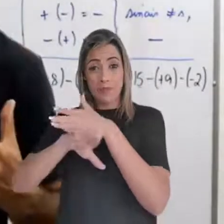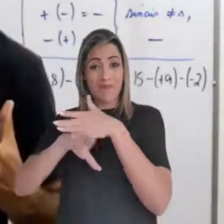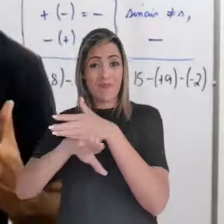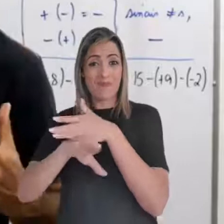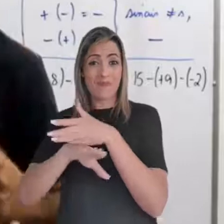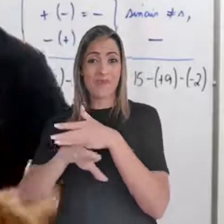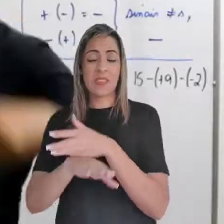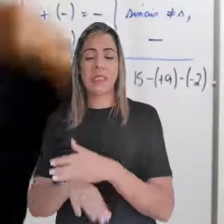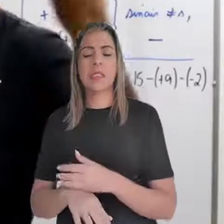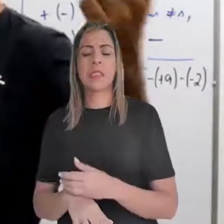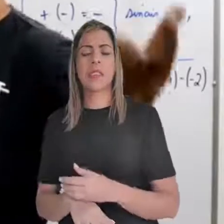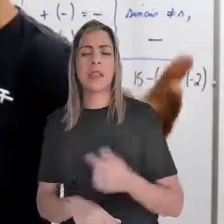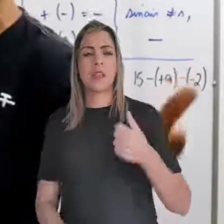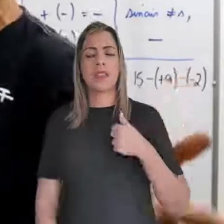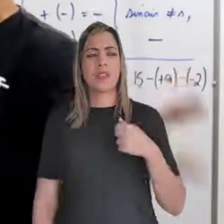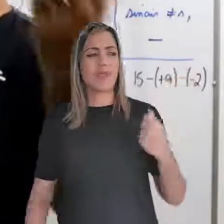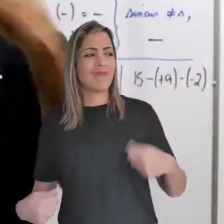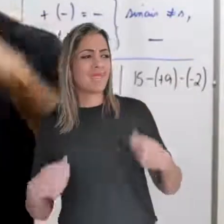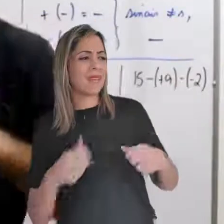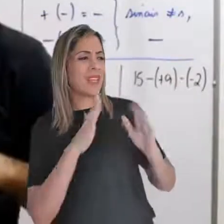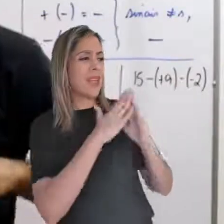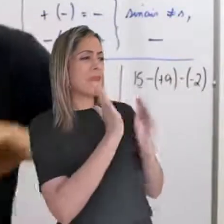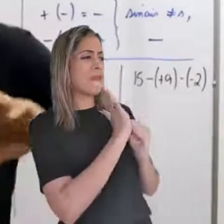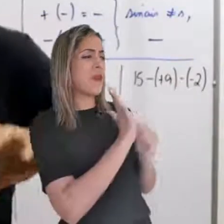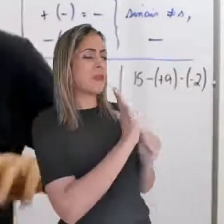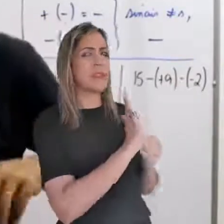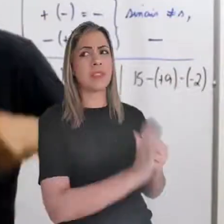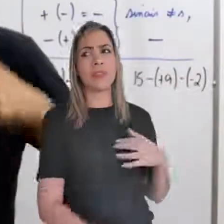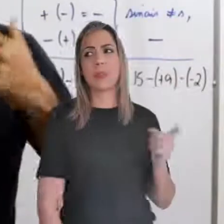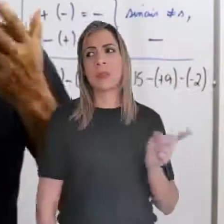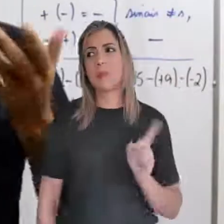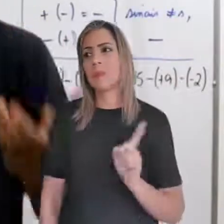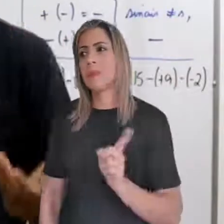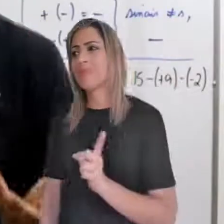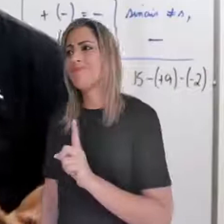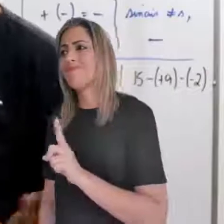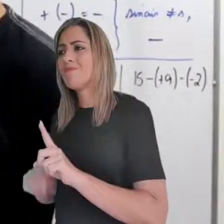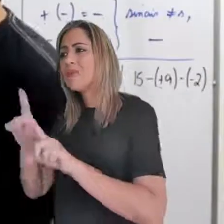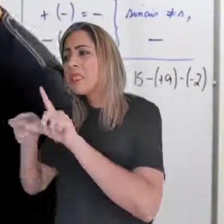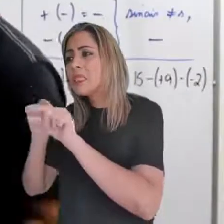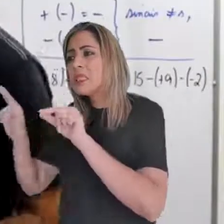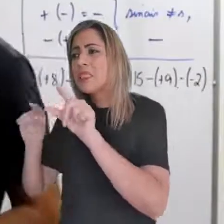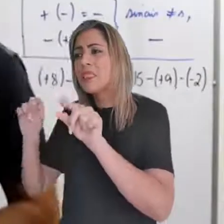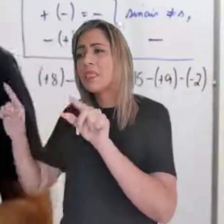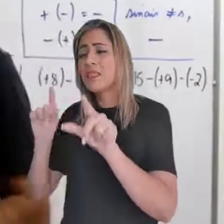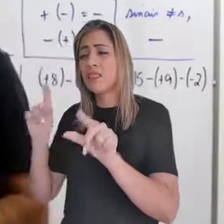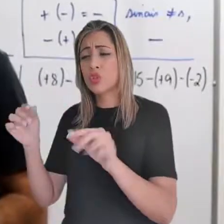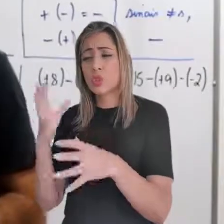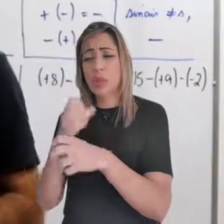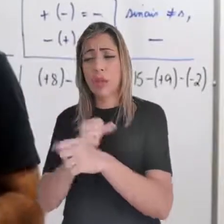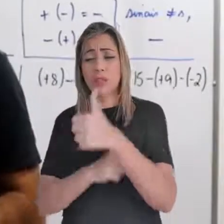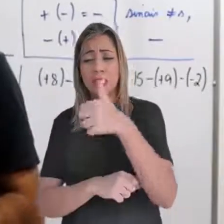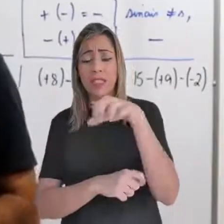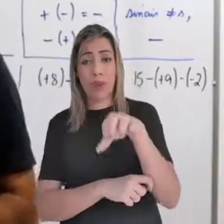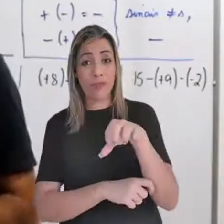estava devendo 20, fui lá e gastei mais R$19. Veja que para nós